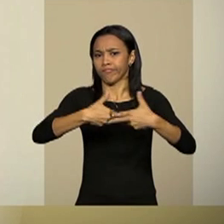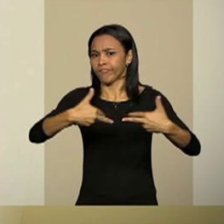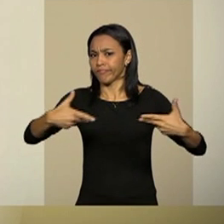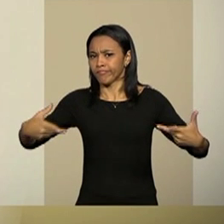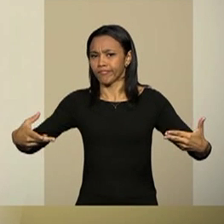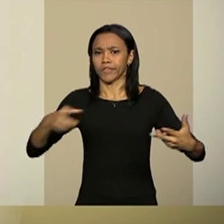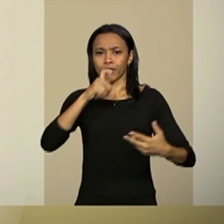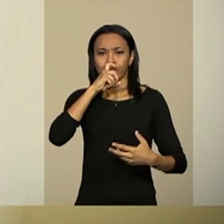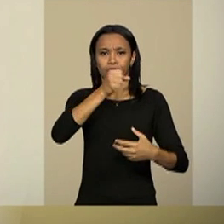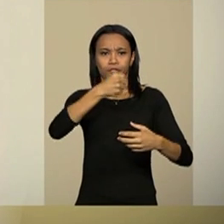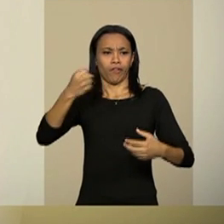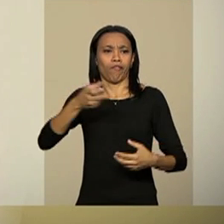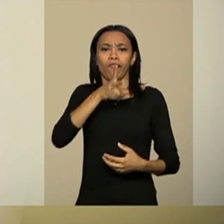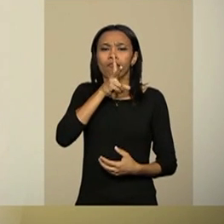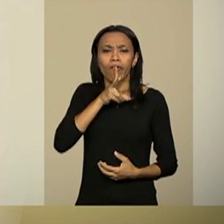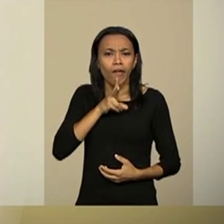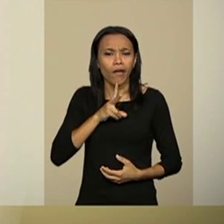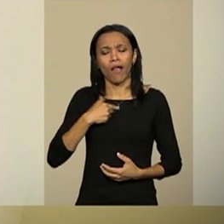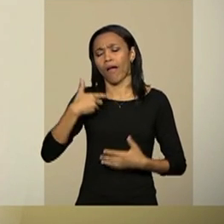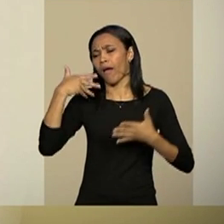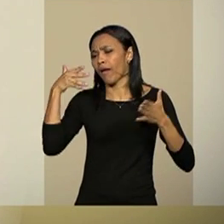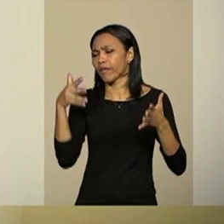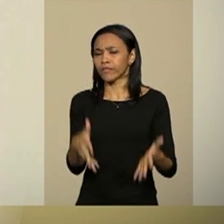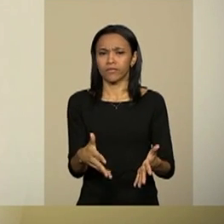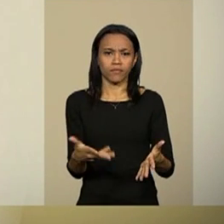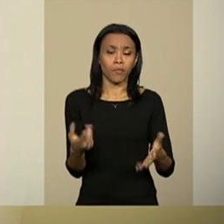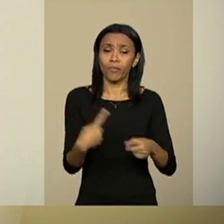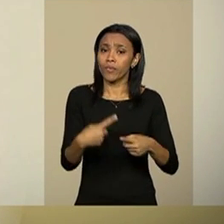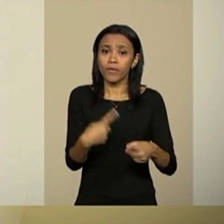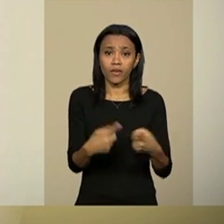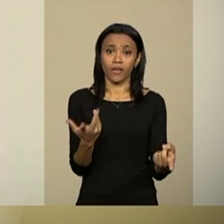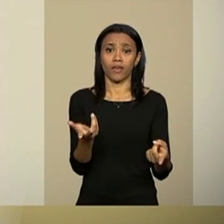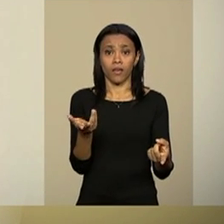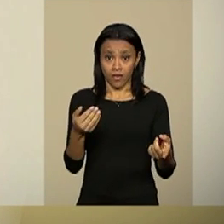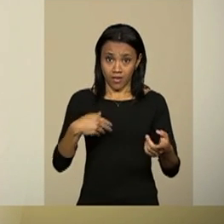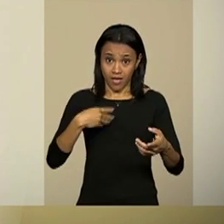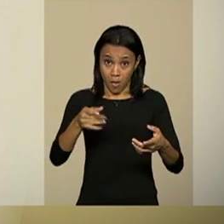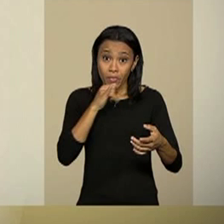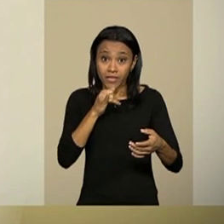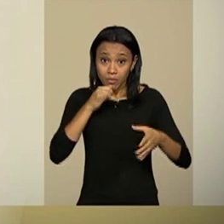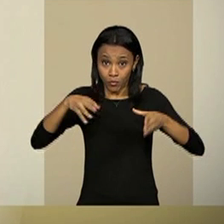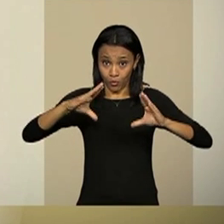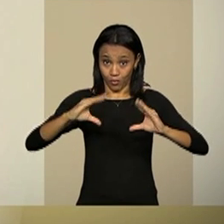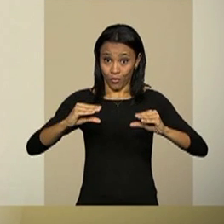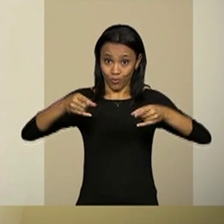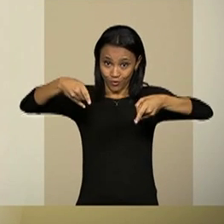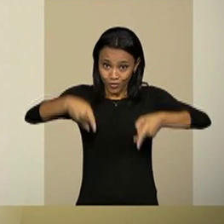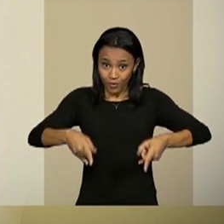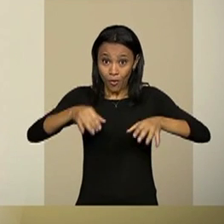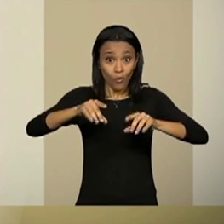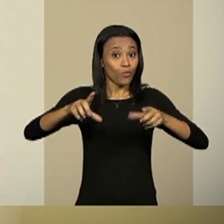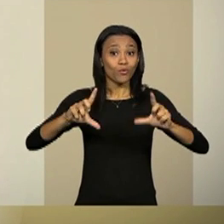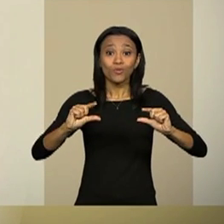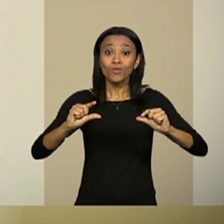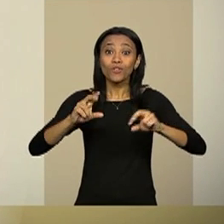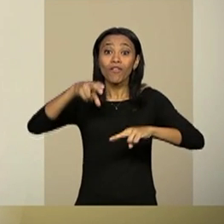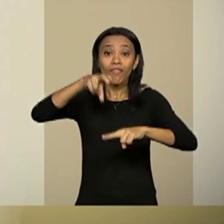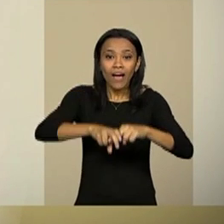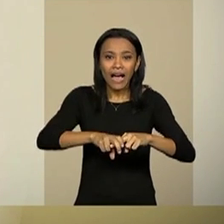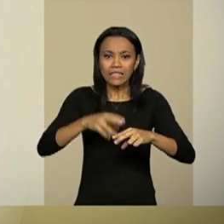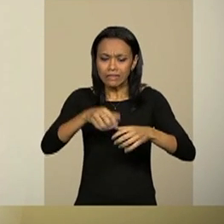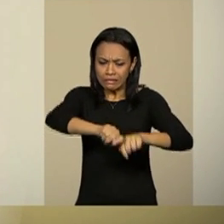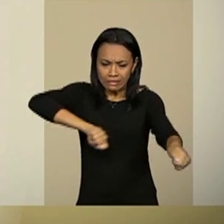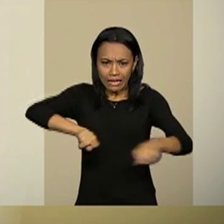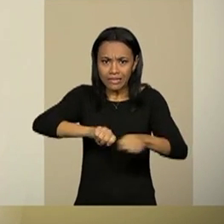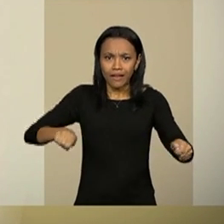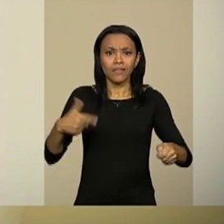velhos ela ficava muito muito chateada luciano por ter de usar uma capa para esconder o sofá rasgado e por não ter